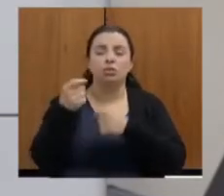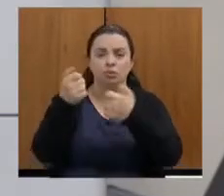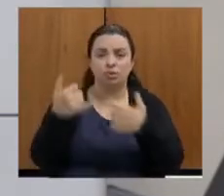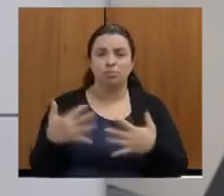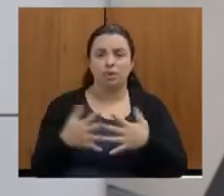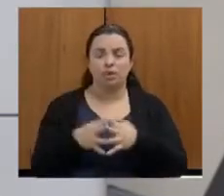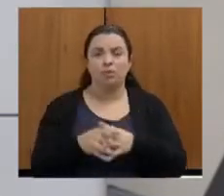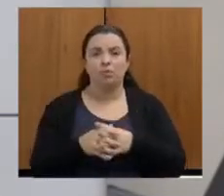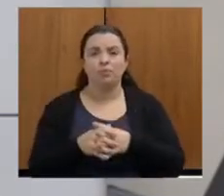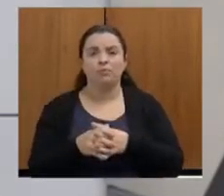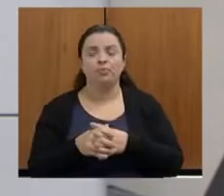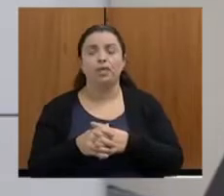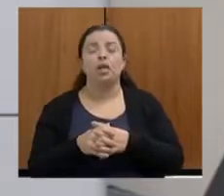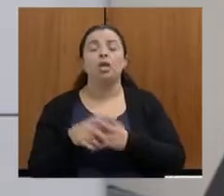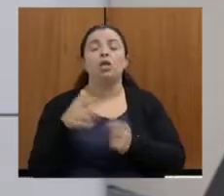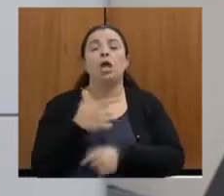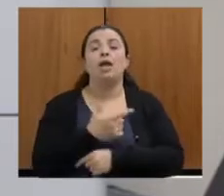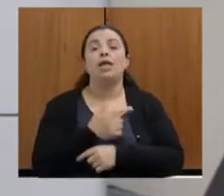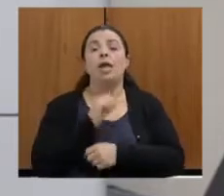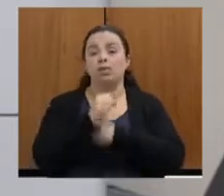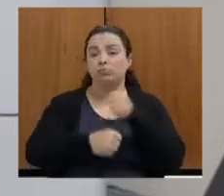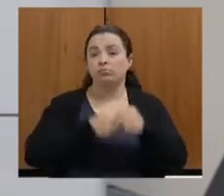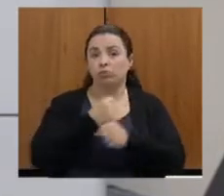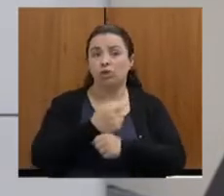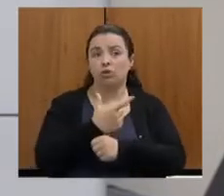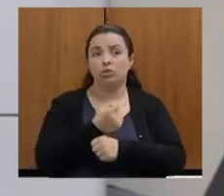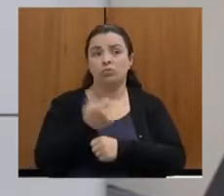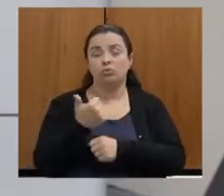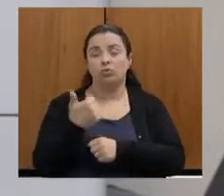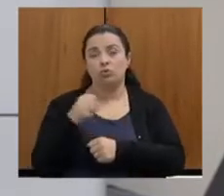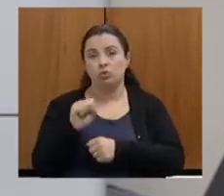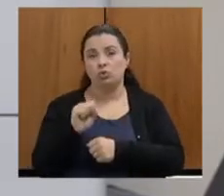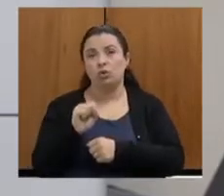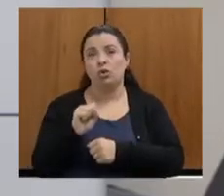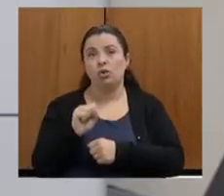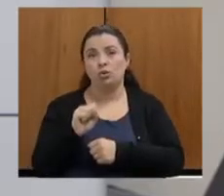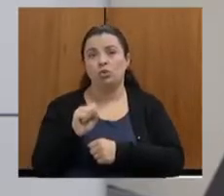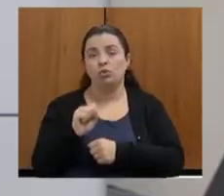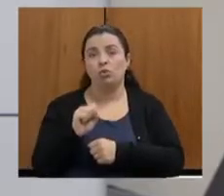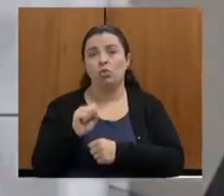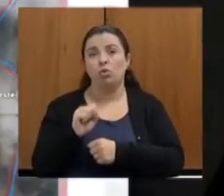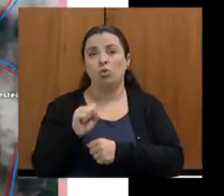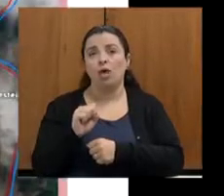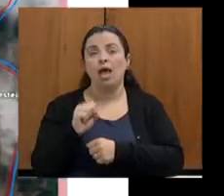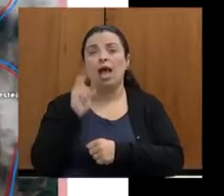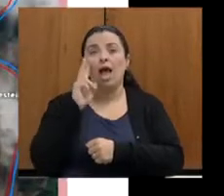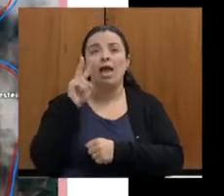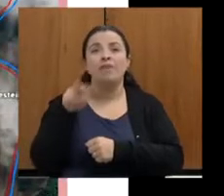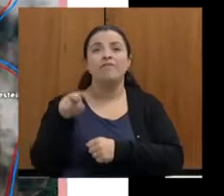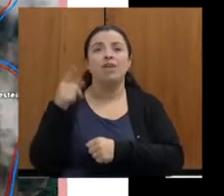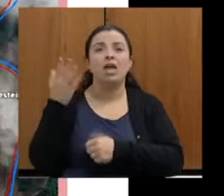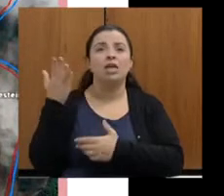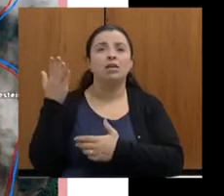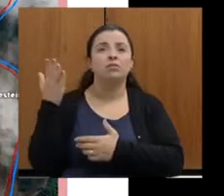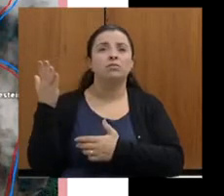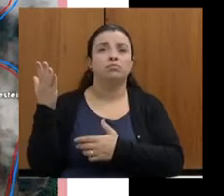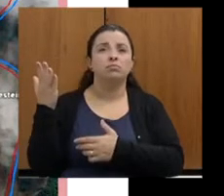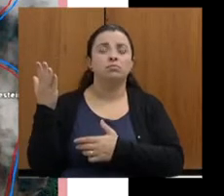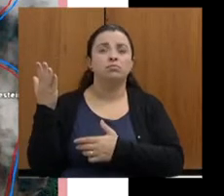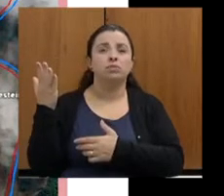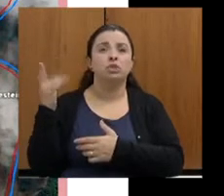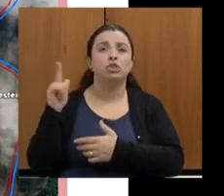passar então em 2018 né É aí a gente começa a ver já em 2018